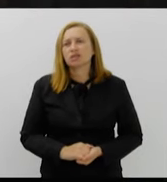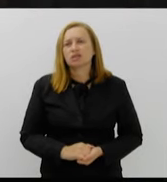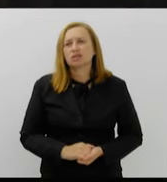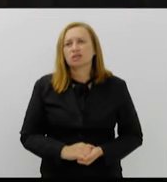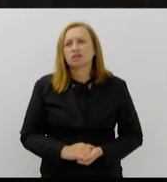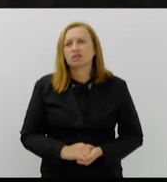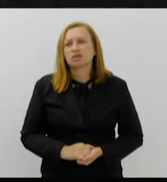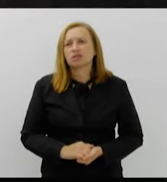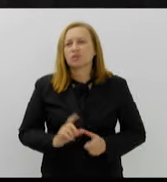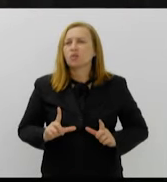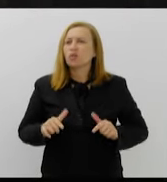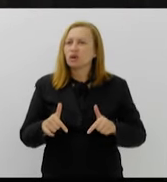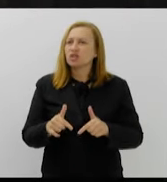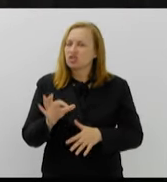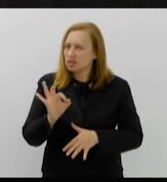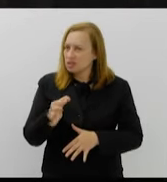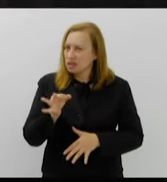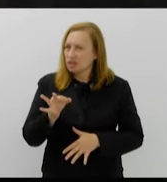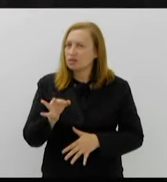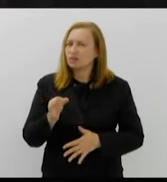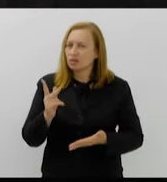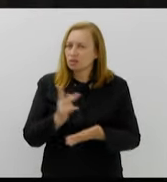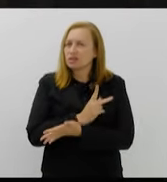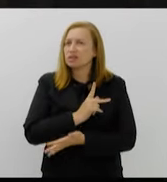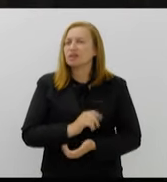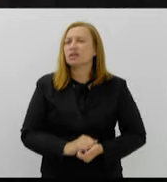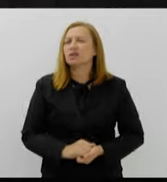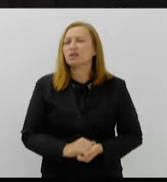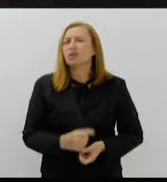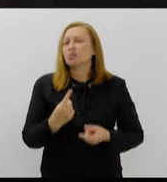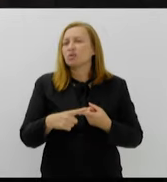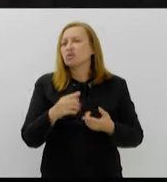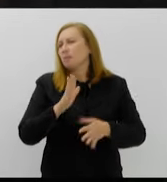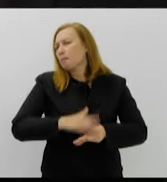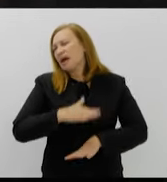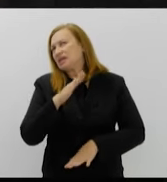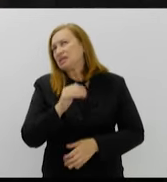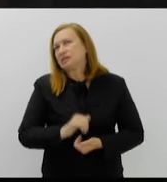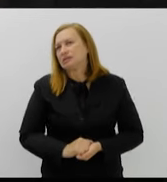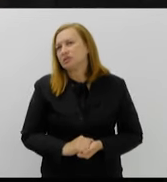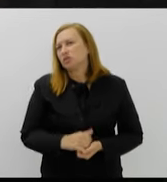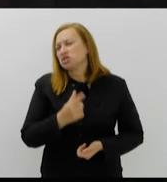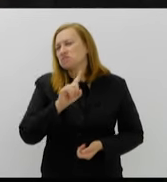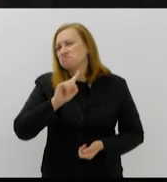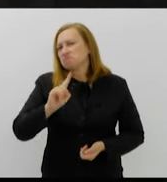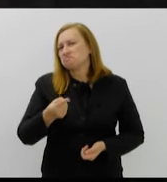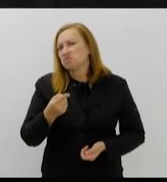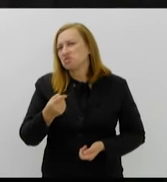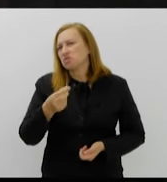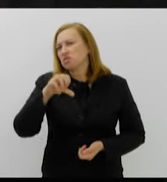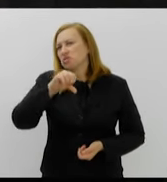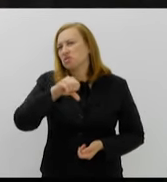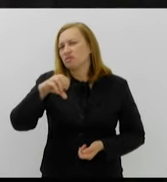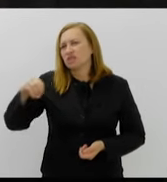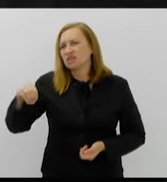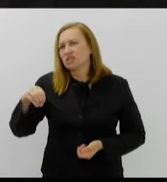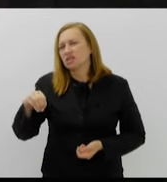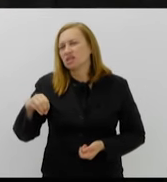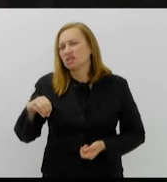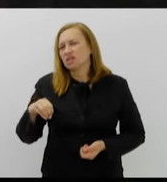que as atitudes cabíveis serão tomadas porque são mais de 1900